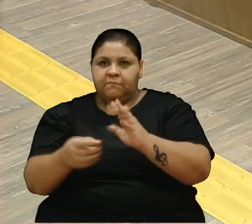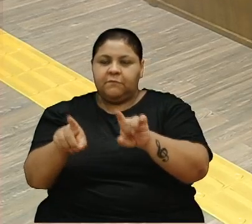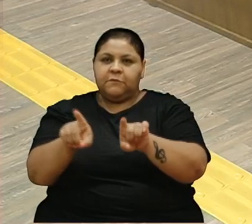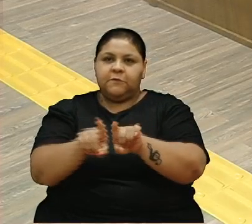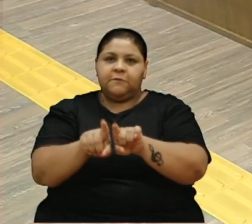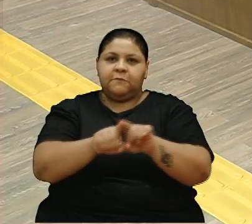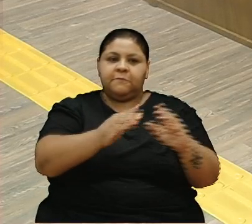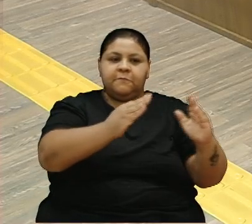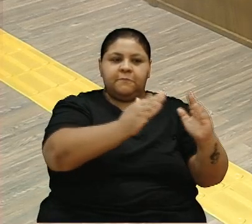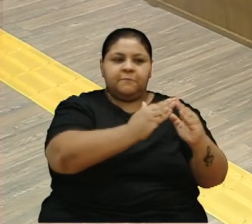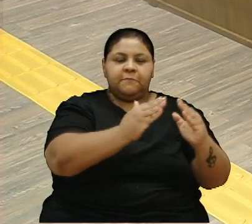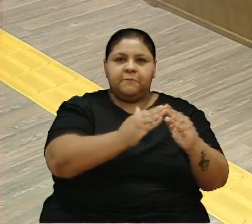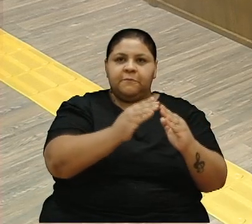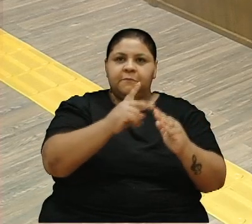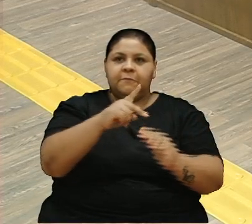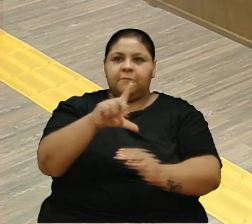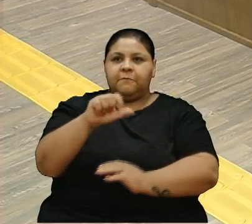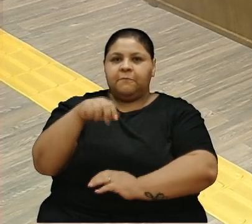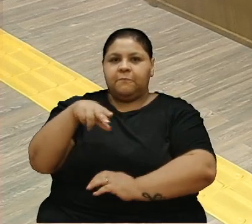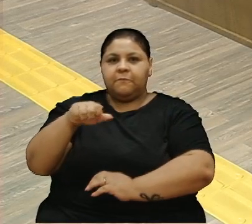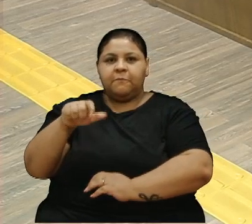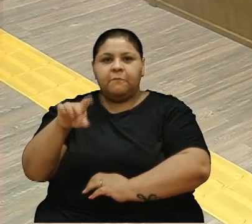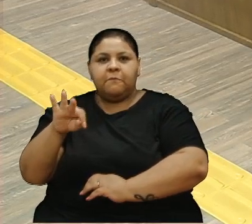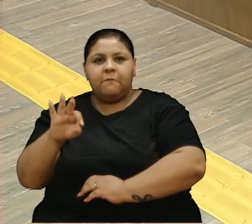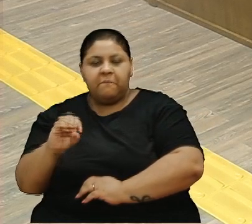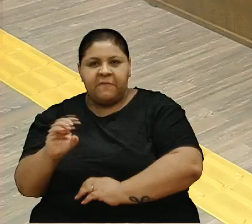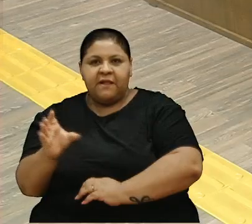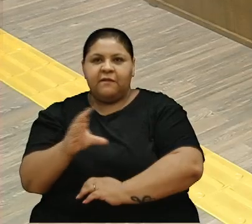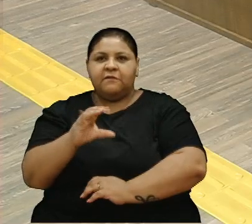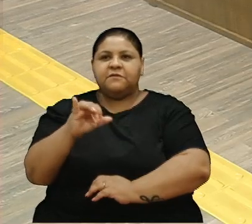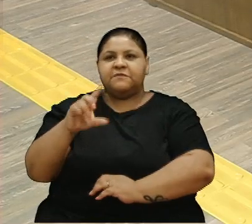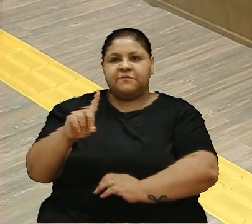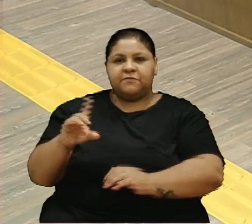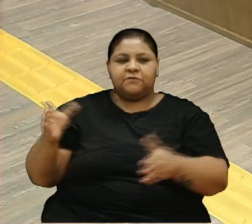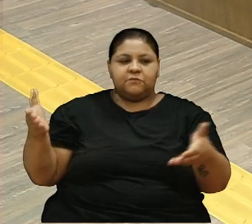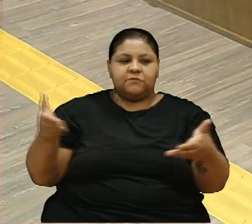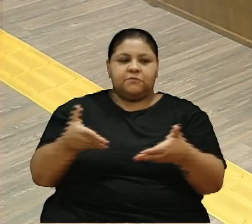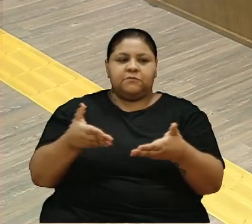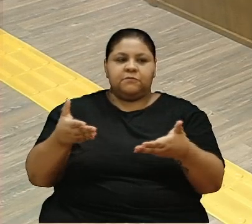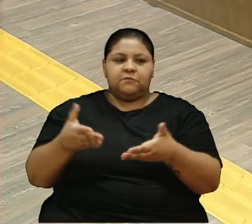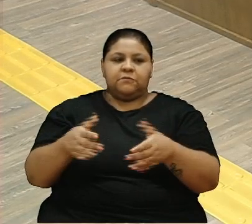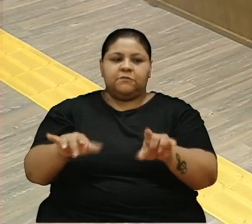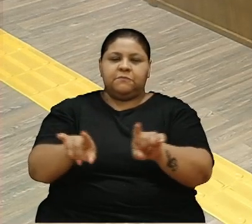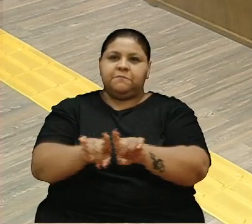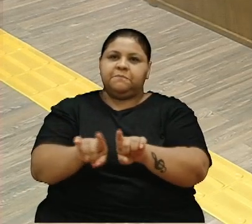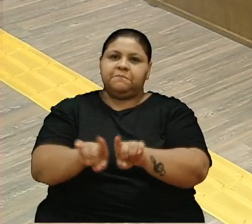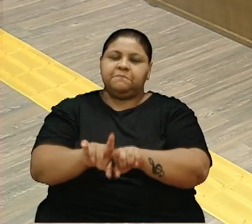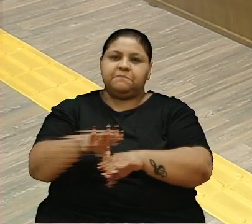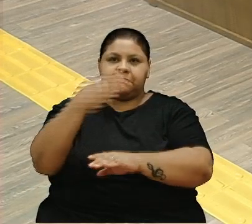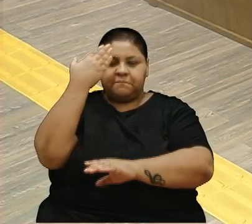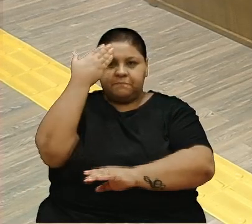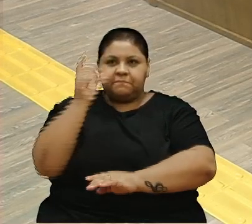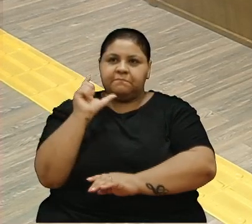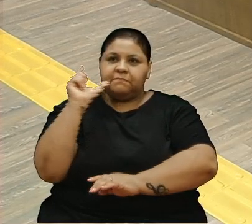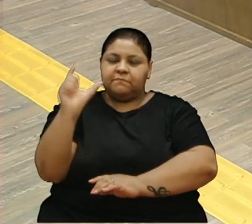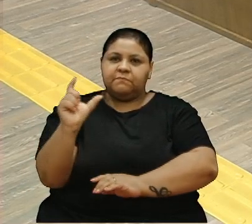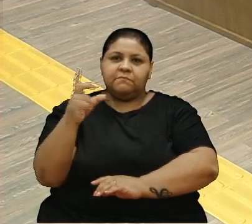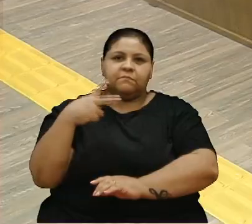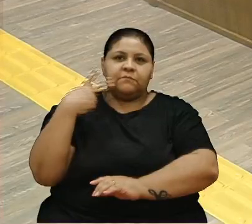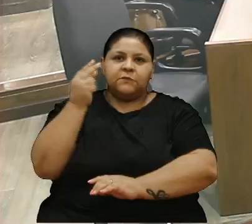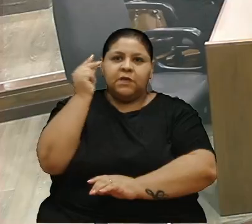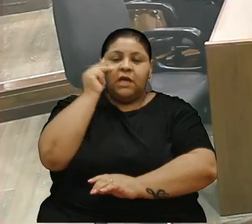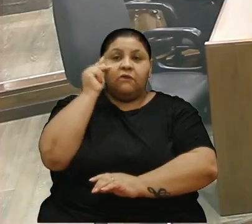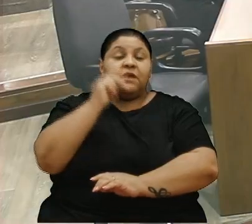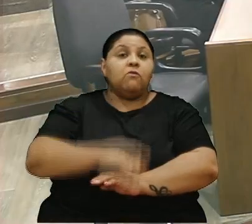meus vizinhos lá do Planalto, a Cid, que está aqui. Muito obrigado. E com a palavra, vereador Cláudio